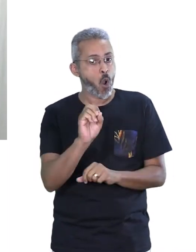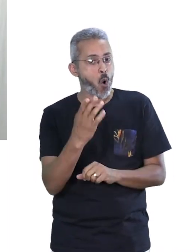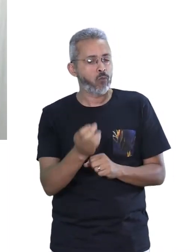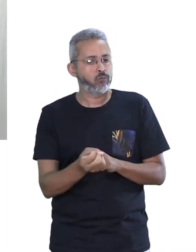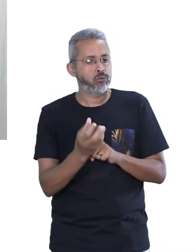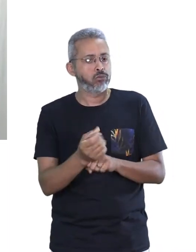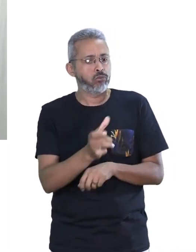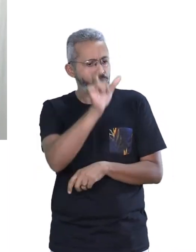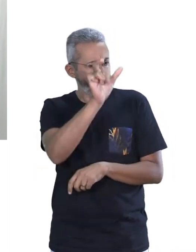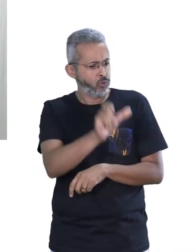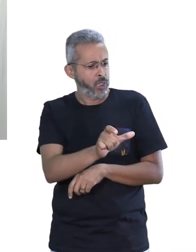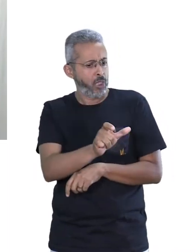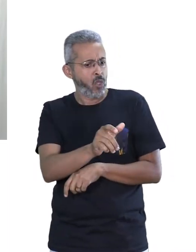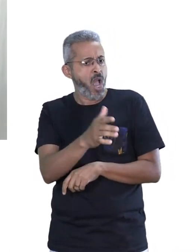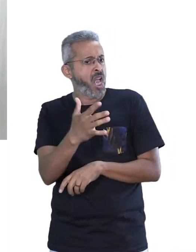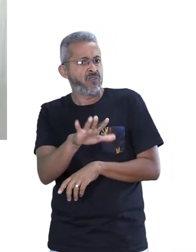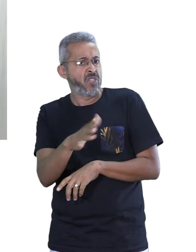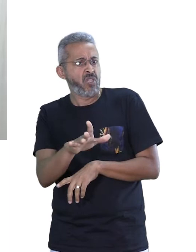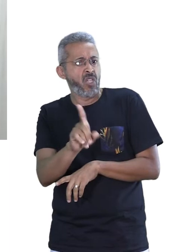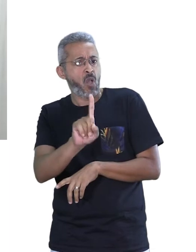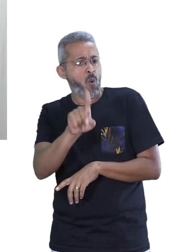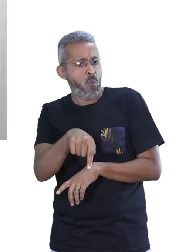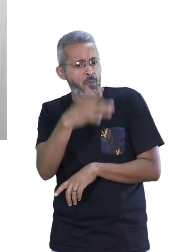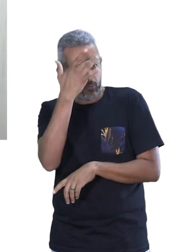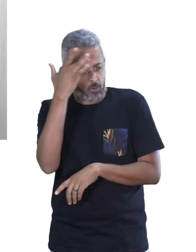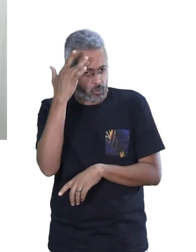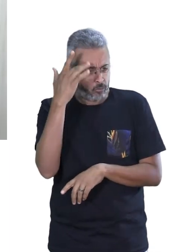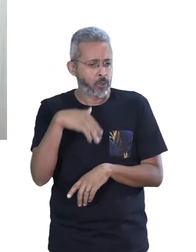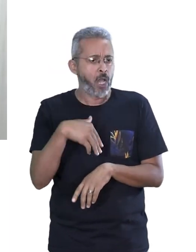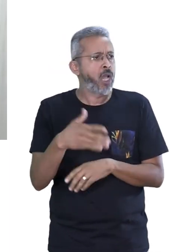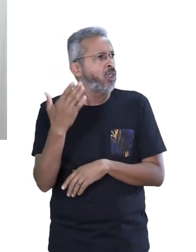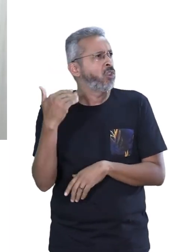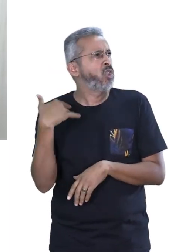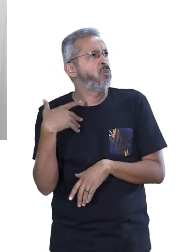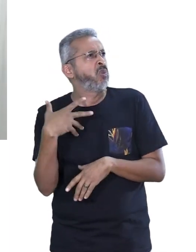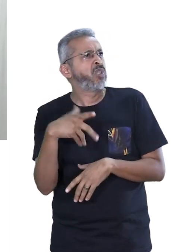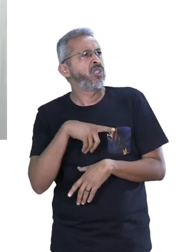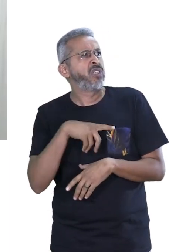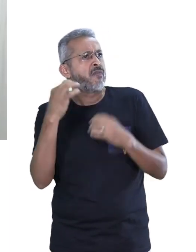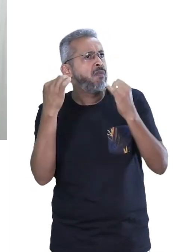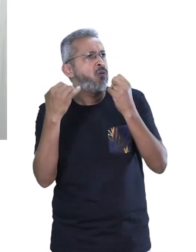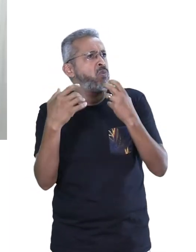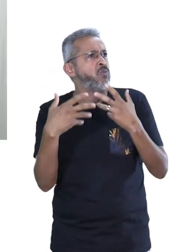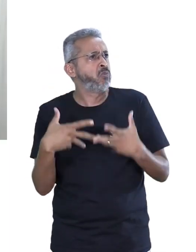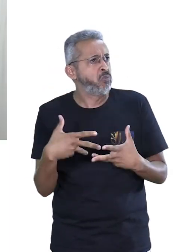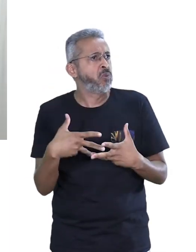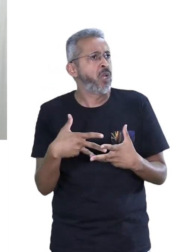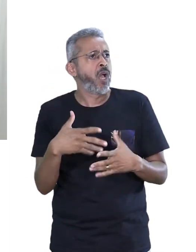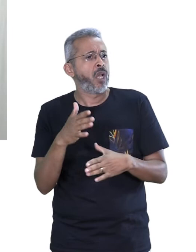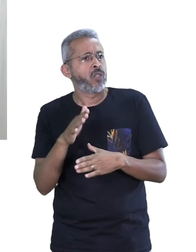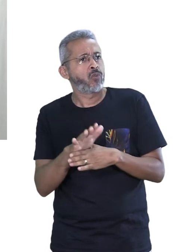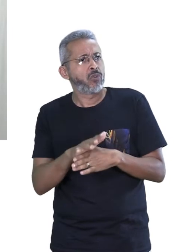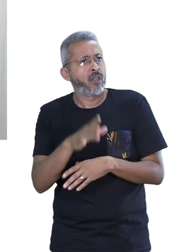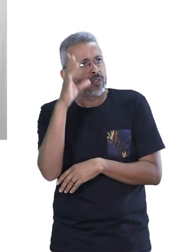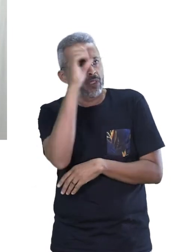expressão. O sujeito nem sempre é uma pessoa. Antigamente, existiam muitas definições que levavam